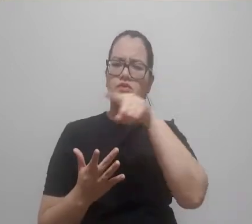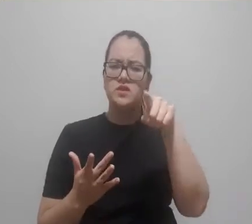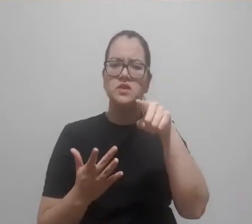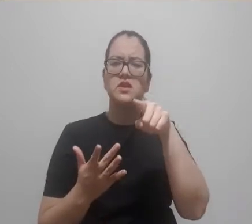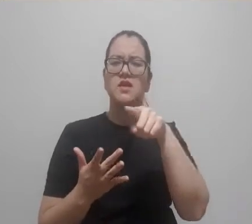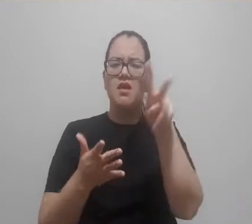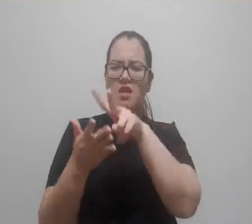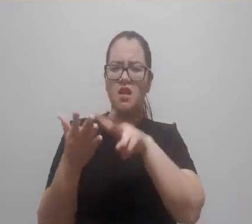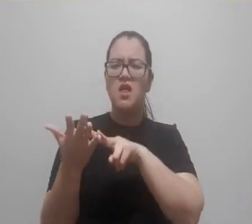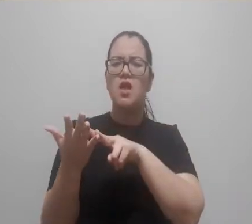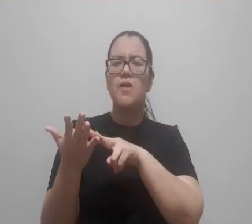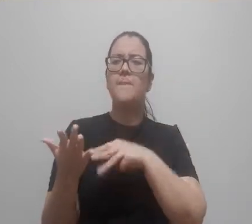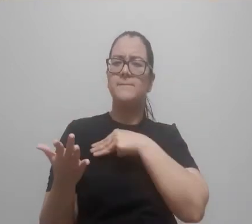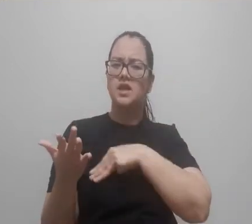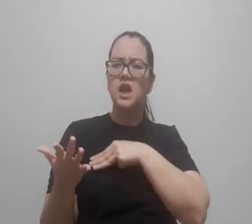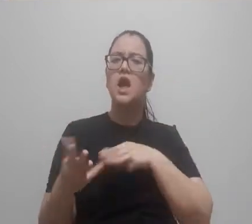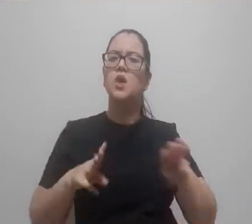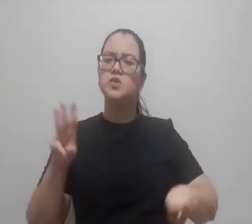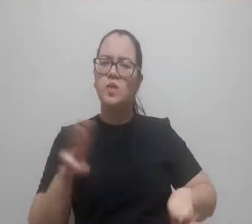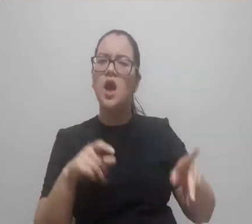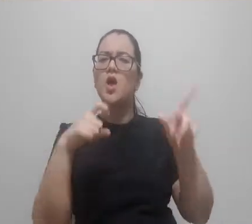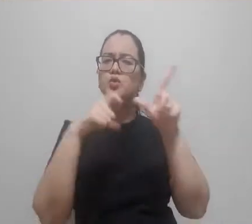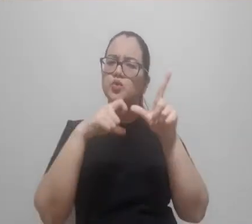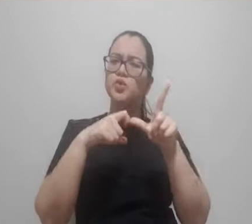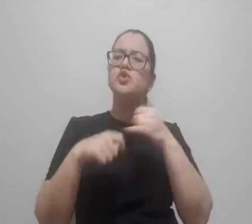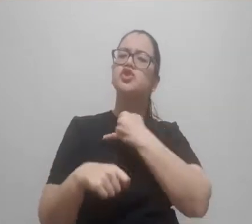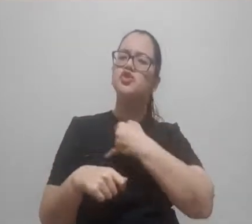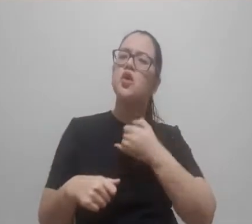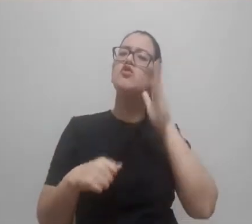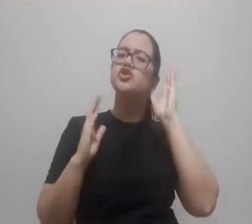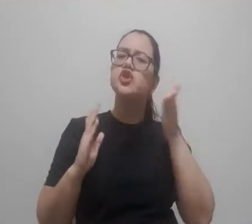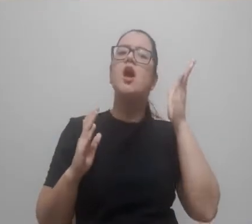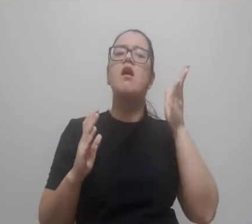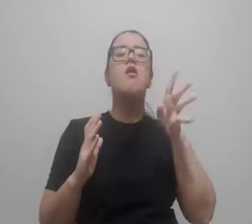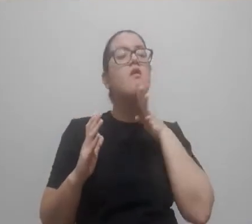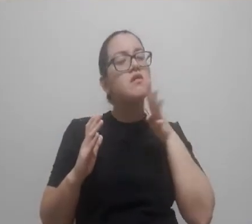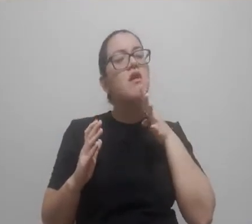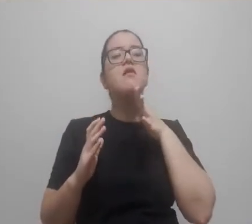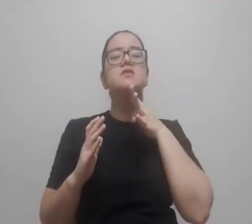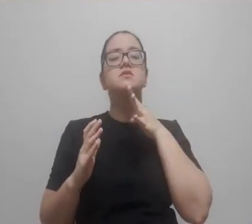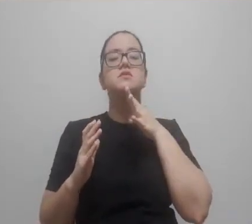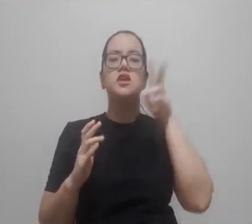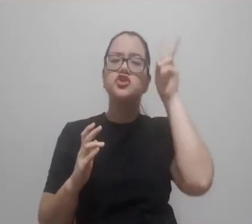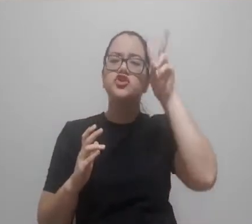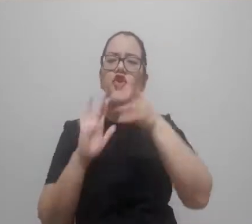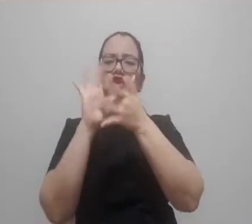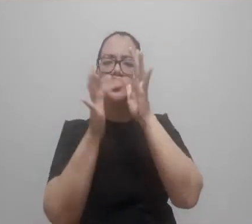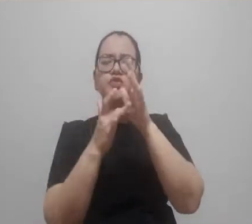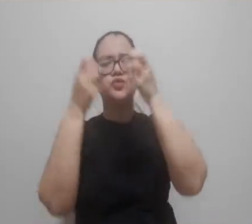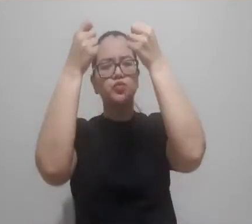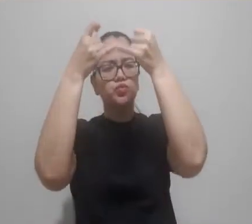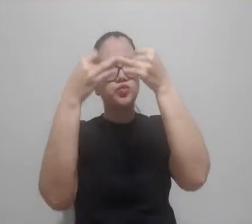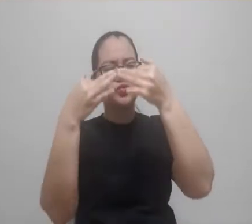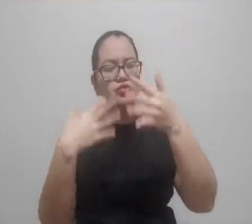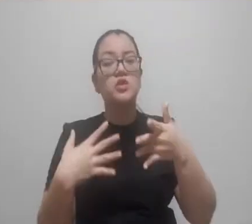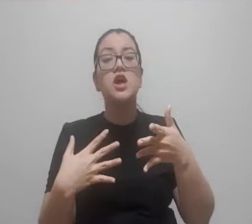conhece a história de Jesus ali narrada pelos 4 evangelistas, você vai perceber que Jesus ele enfrentou um